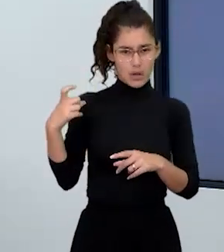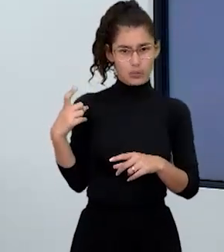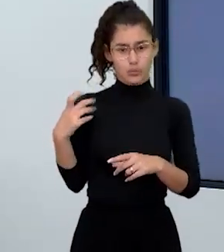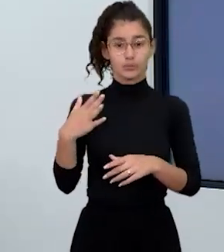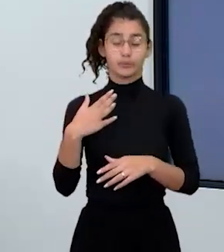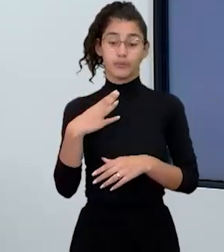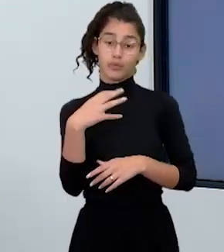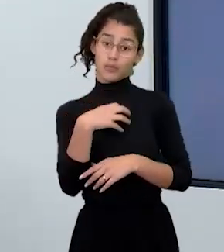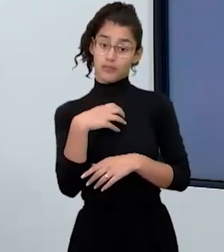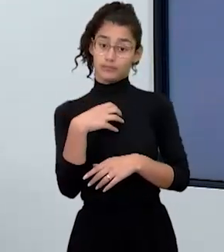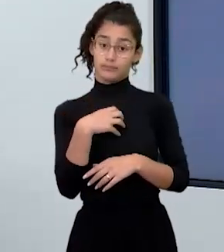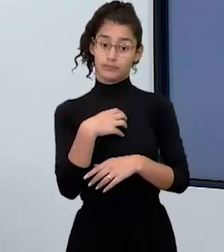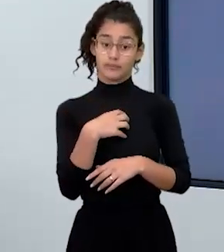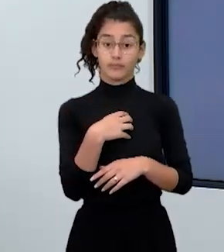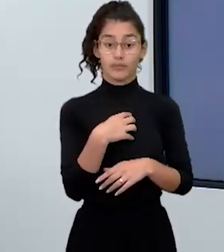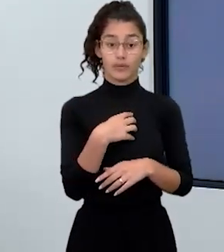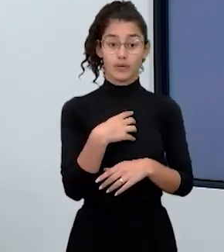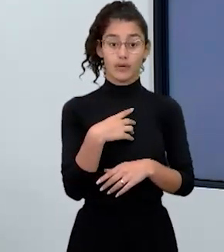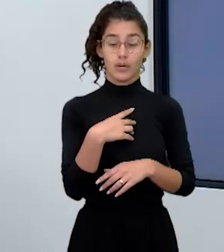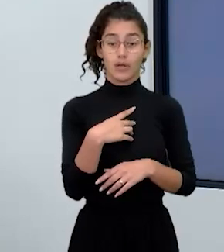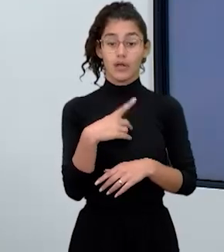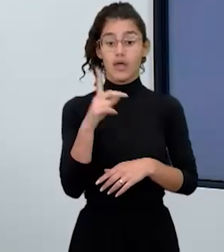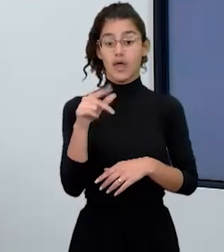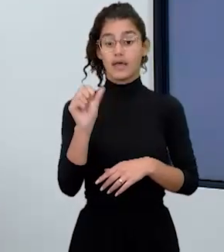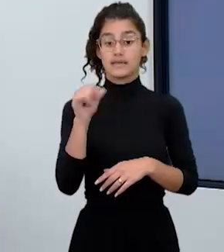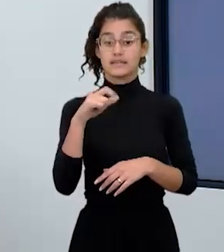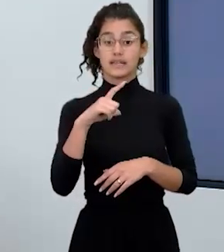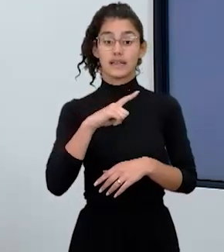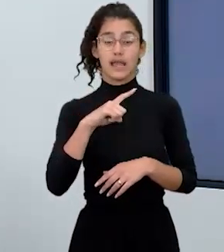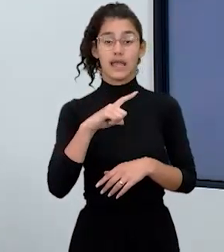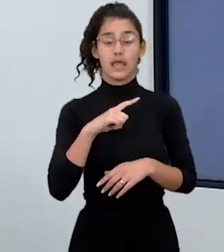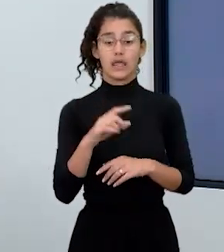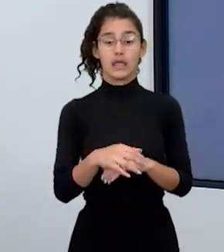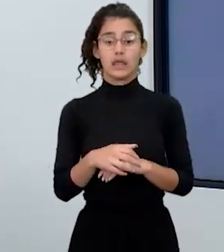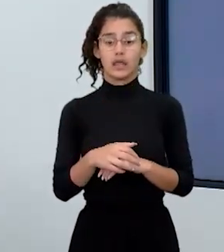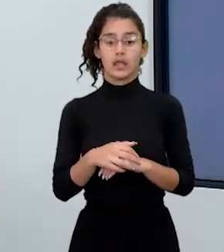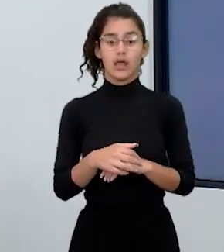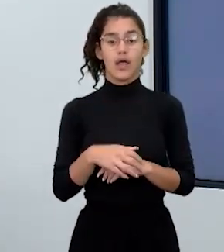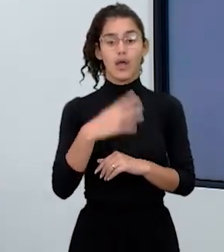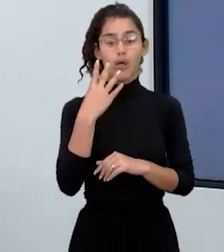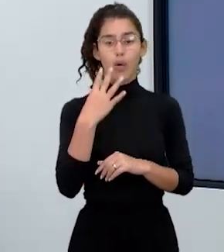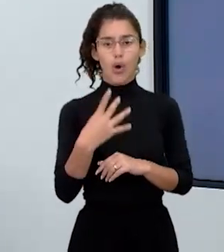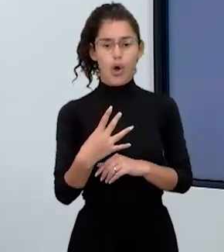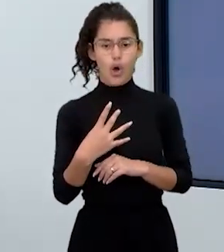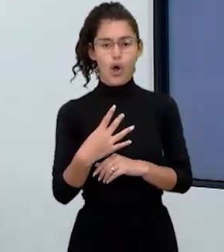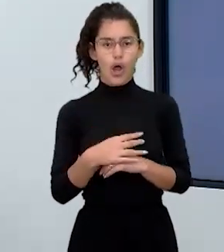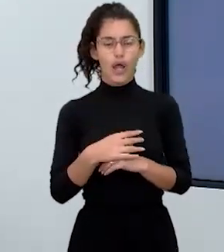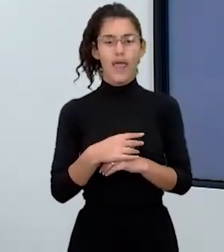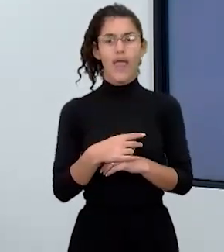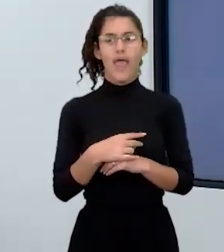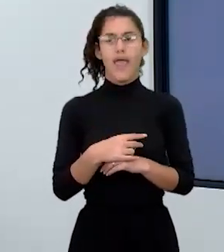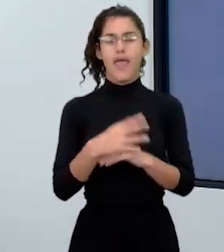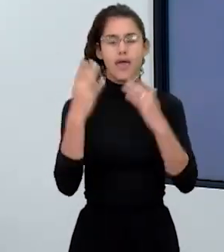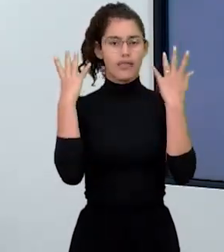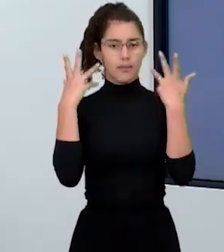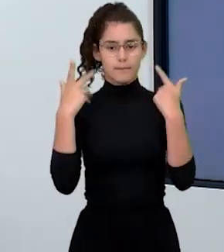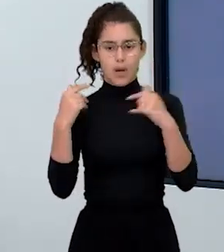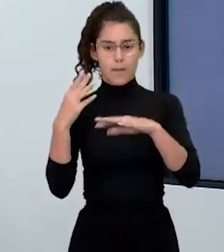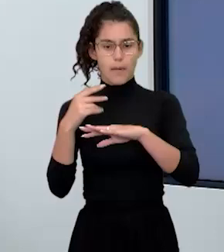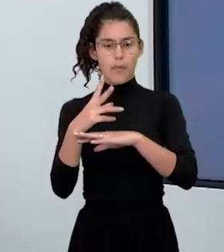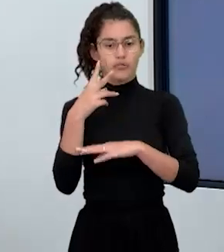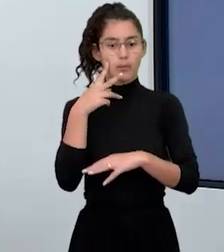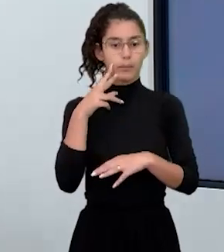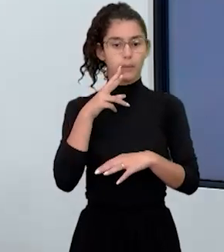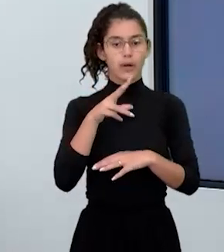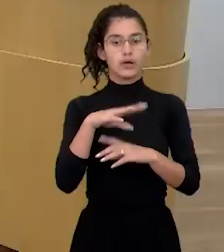no meu caso, pior do que o ruído é se tem alguma cor ali, algum bicho passando, né? Eu já vou